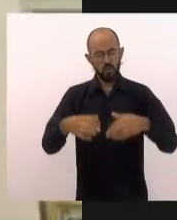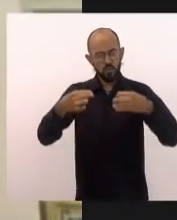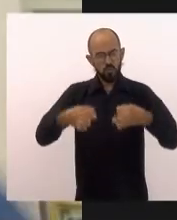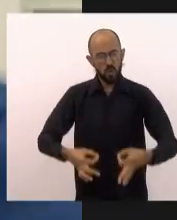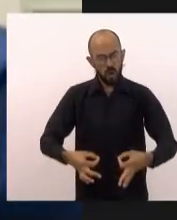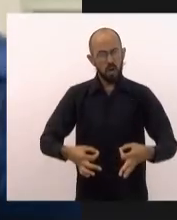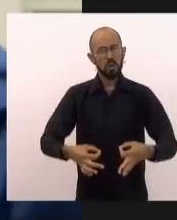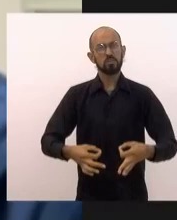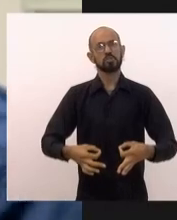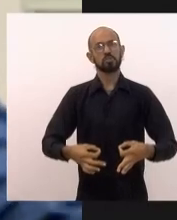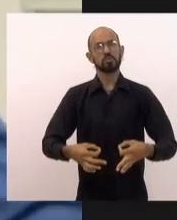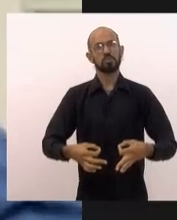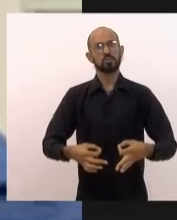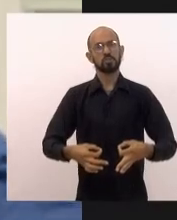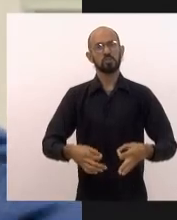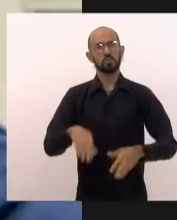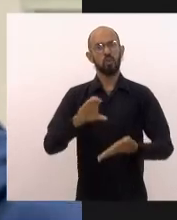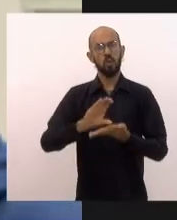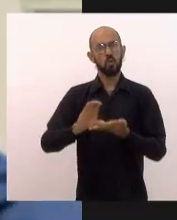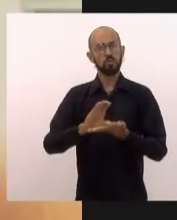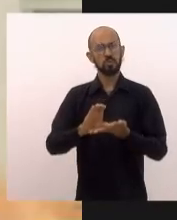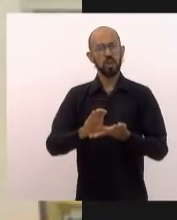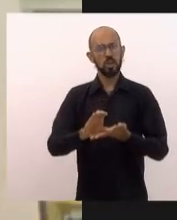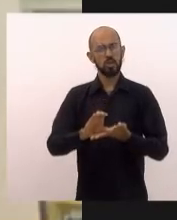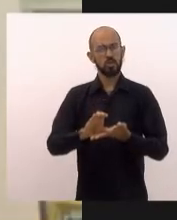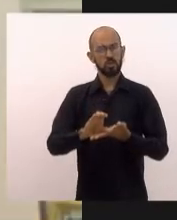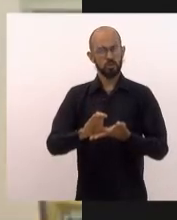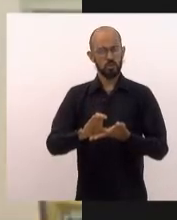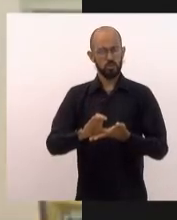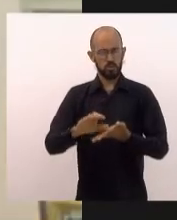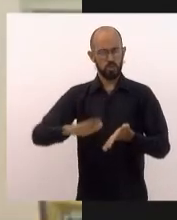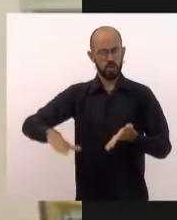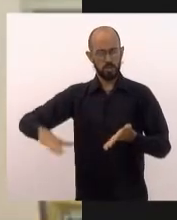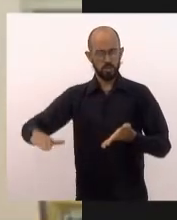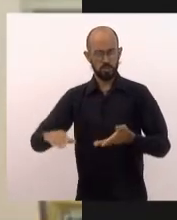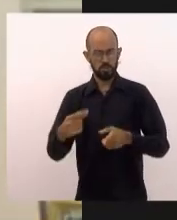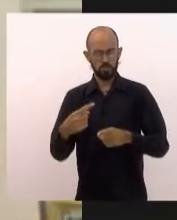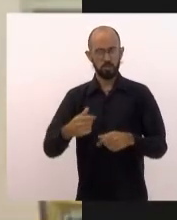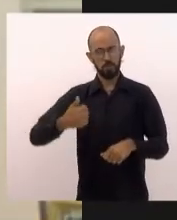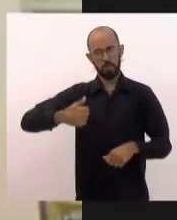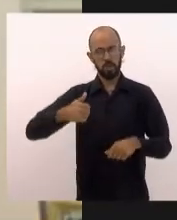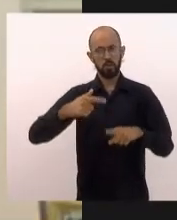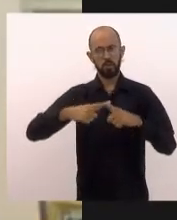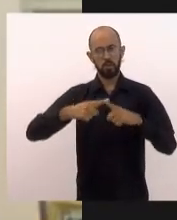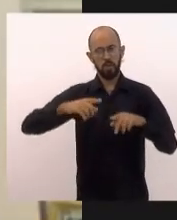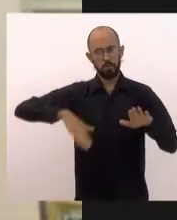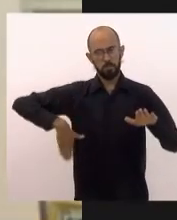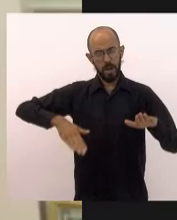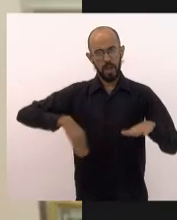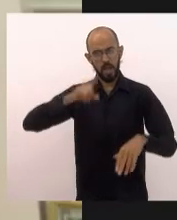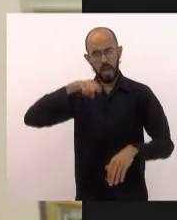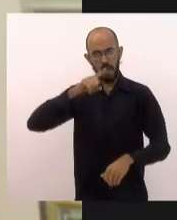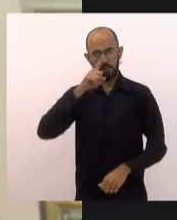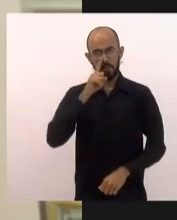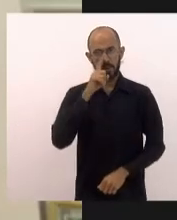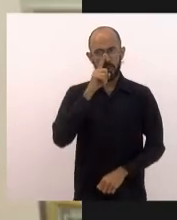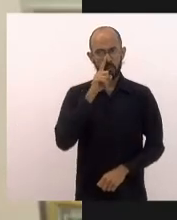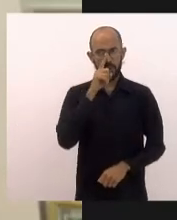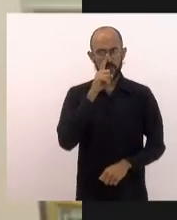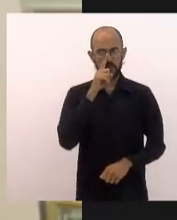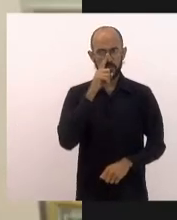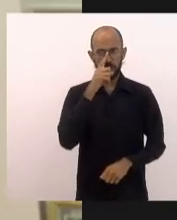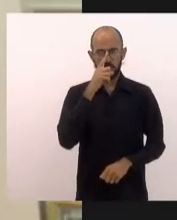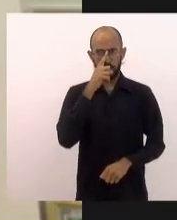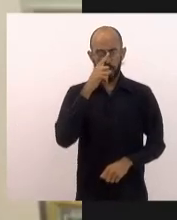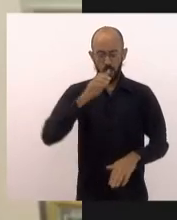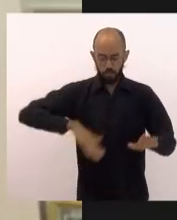Tutelar, responsabilização dos pais. Em primeiro lugar, porque a praia é um ambiente perigoso. É um ambiente de exposição ao perigo, ao